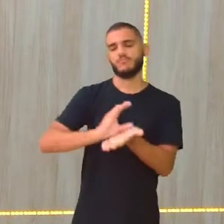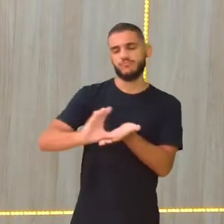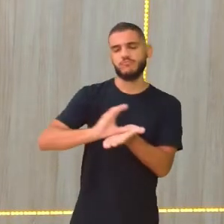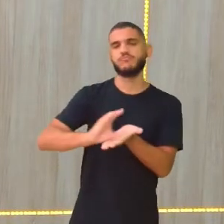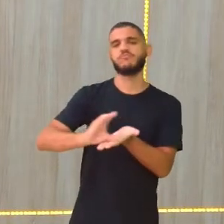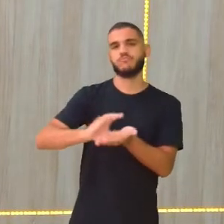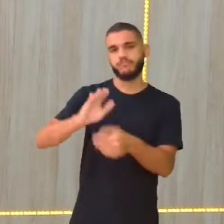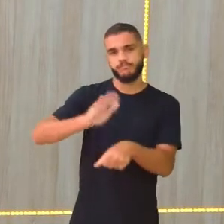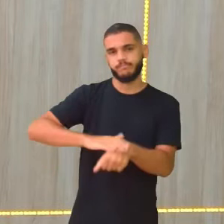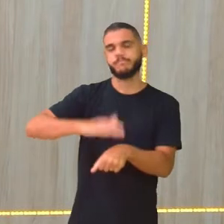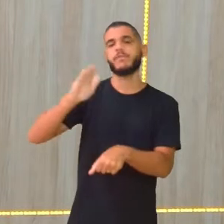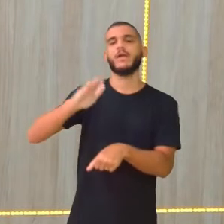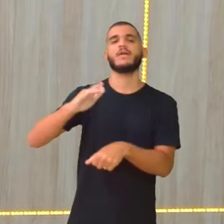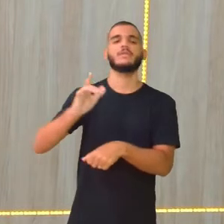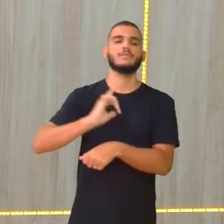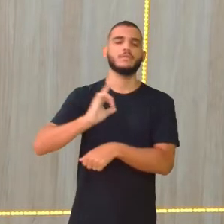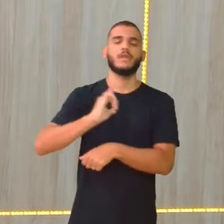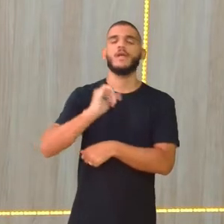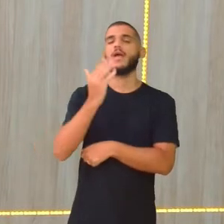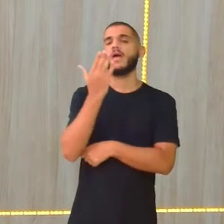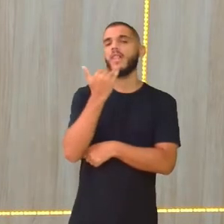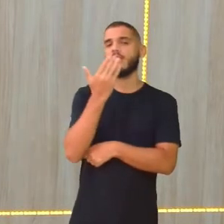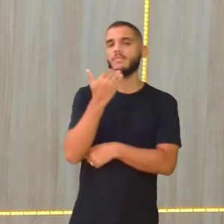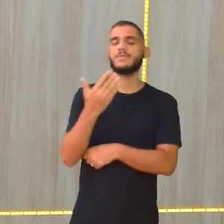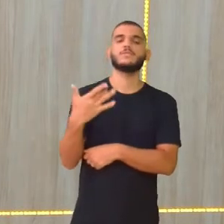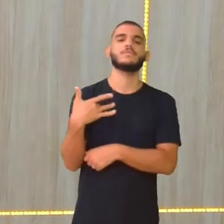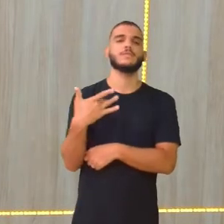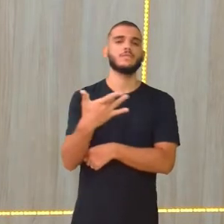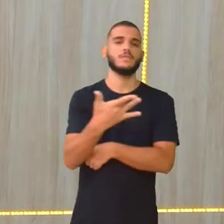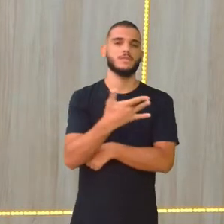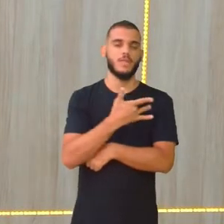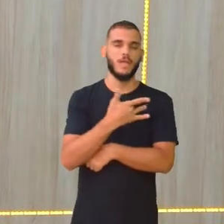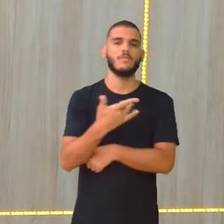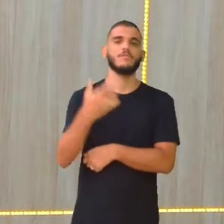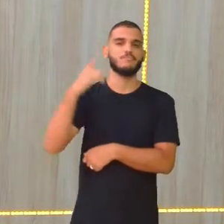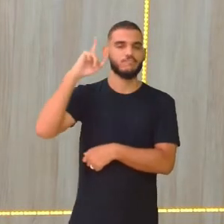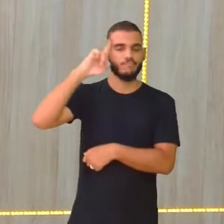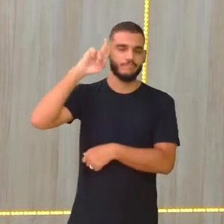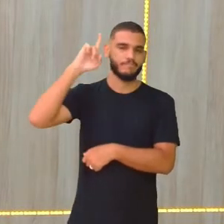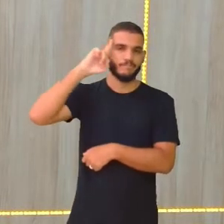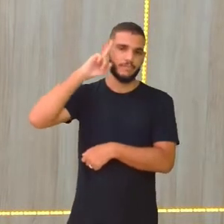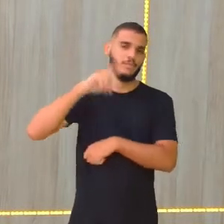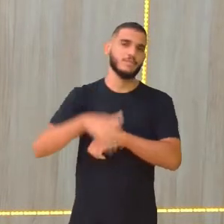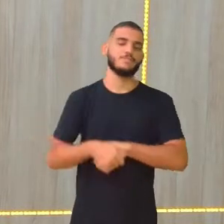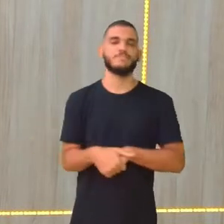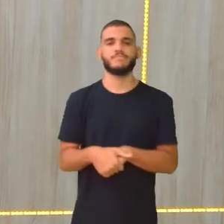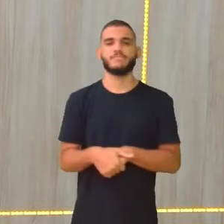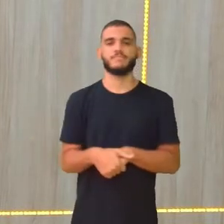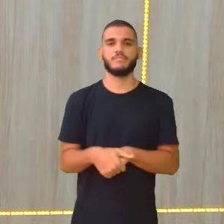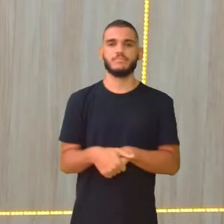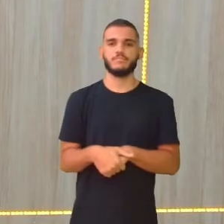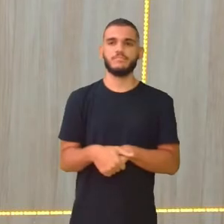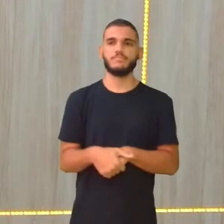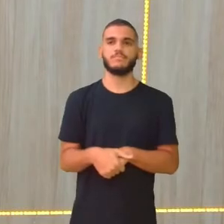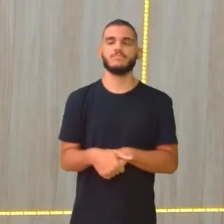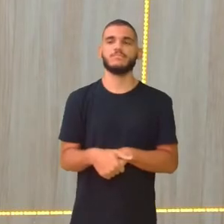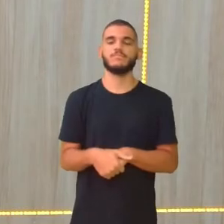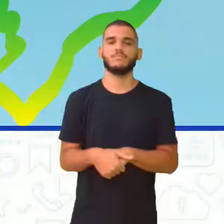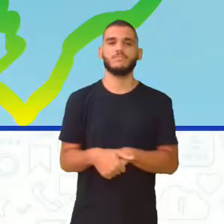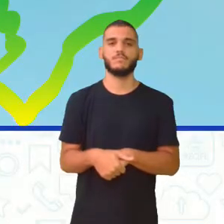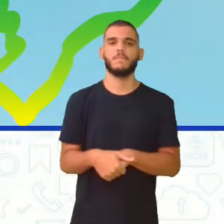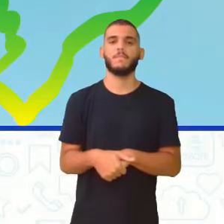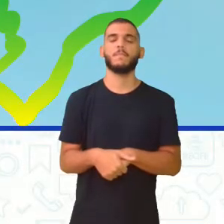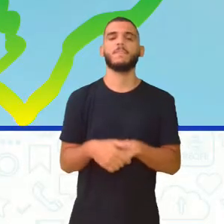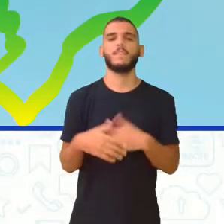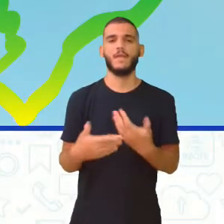feitos para a gente poder ter uma alimentação mais saudável, uma alimentação diária na nossa mesa. O que é que nós temos mais a respeito